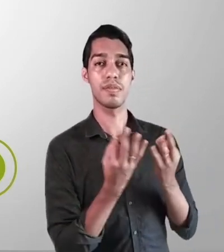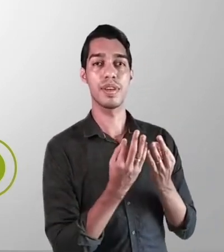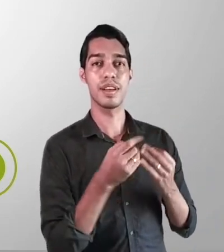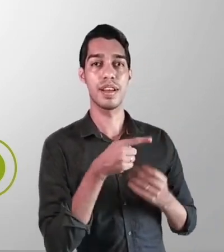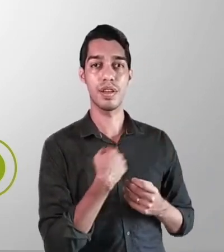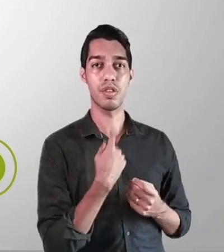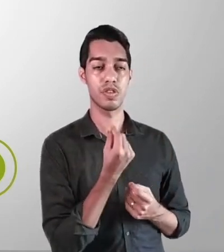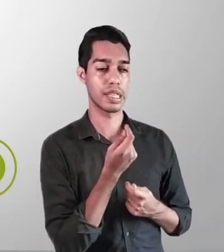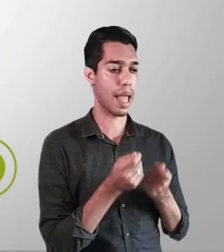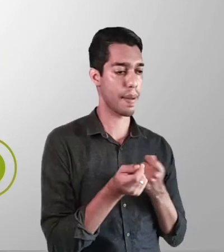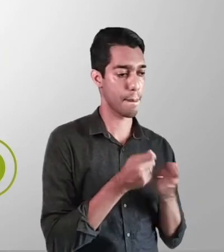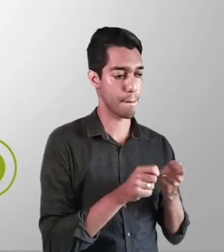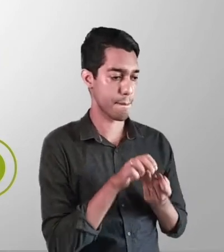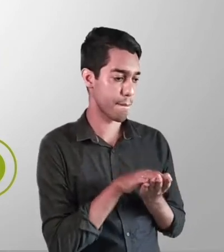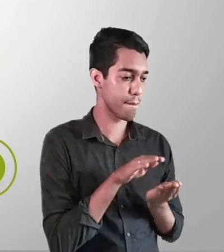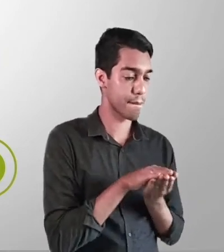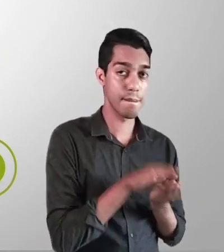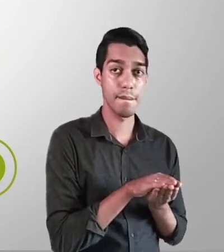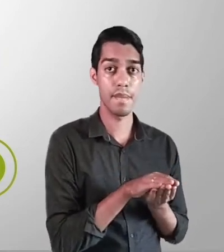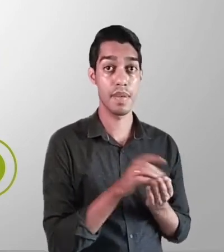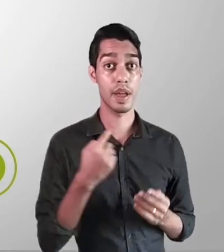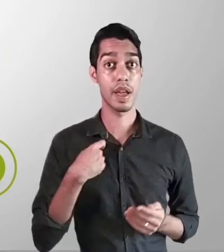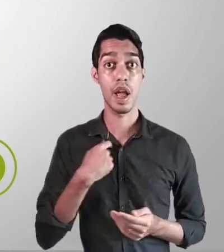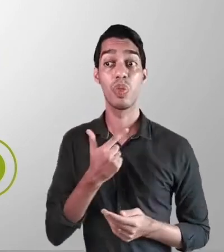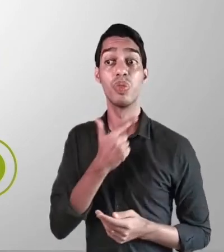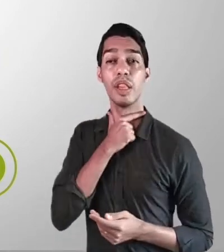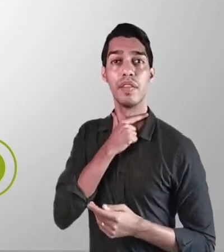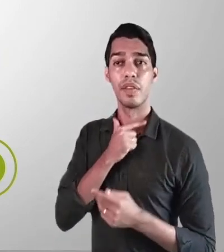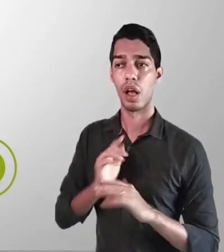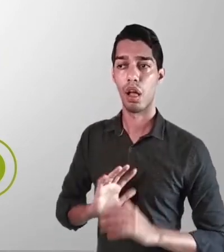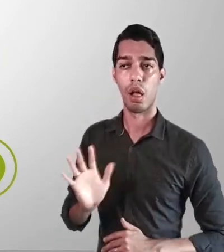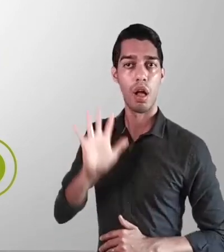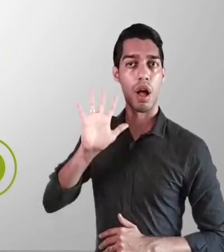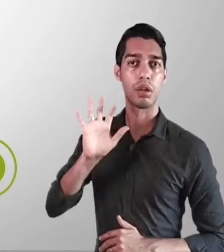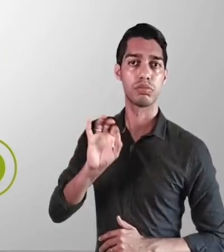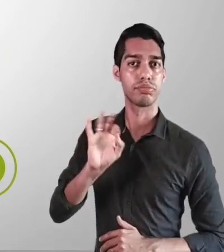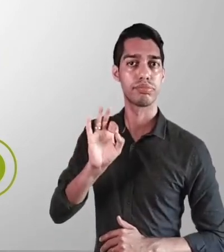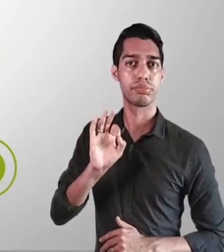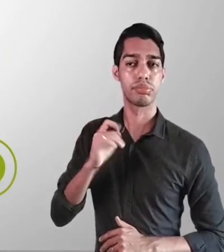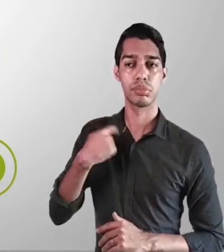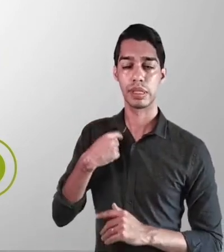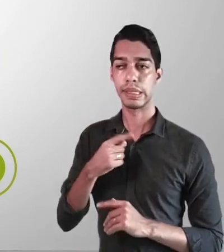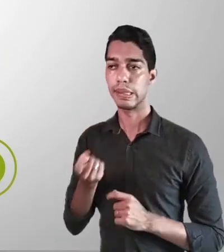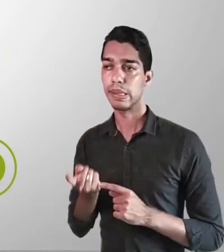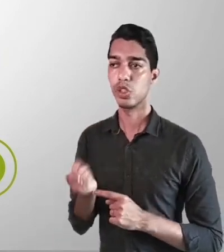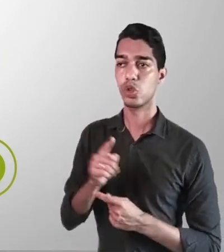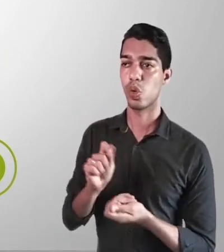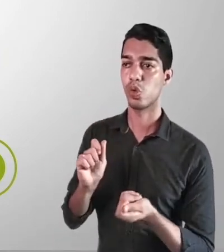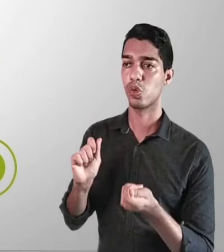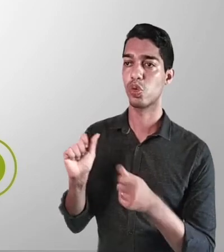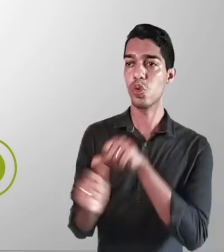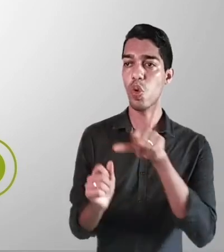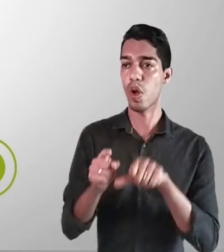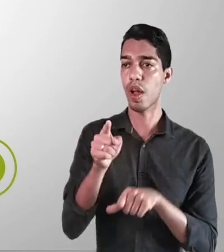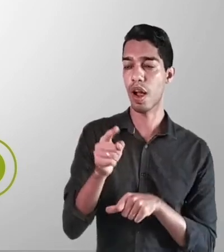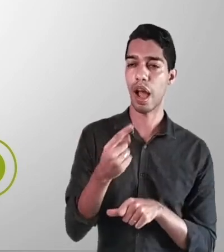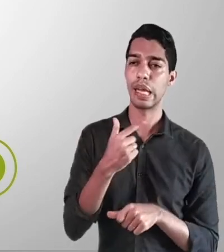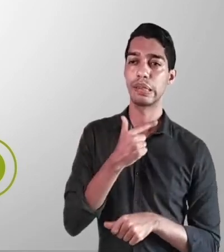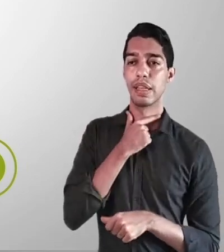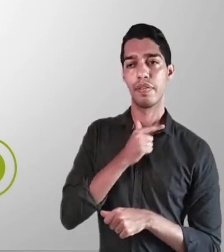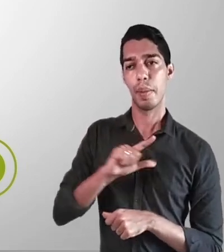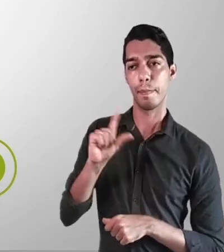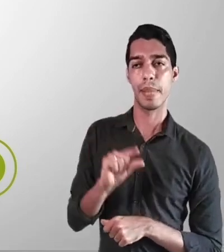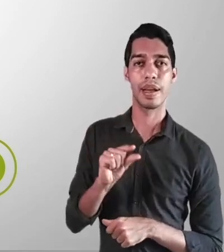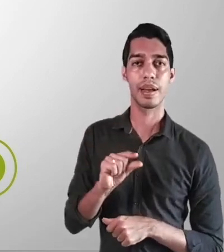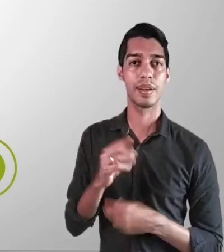como trocar dívidas mais caras por dívidas mais baratas, e uma série de campanhas de orientação financeira que temos feito.